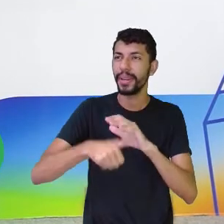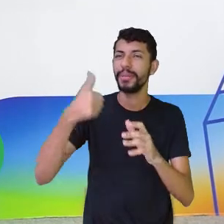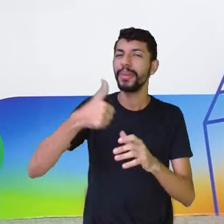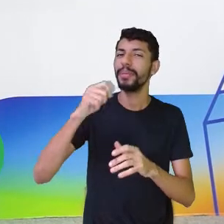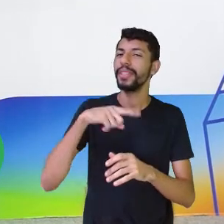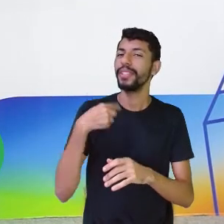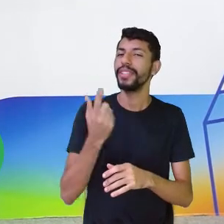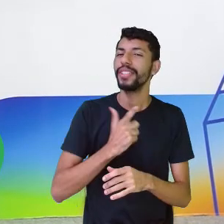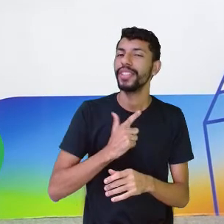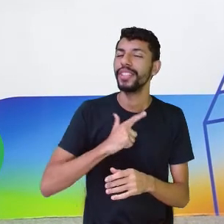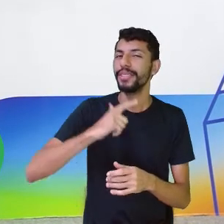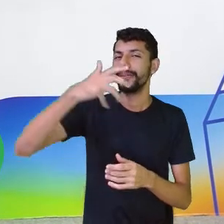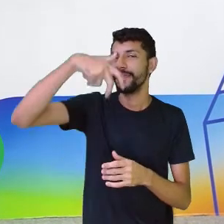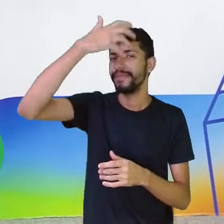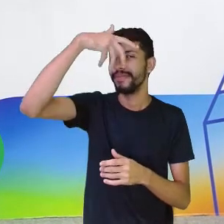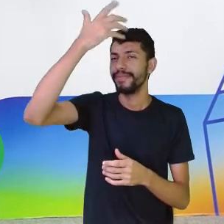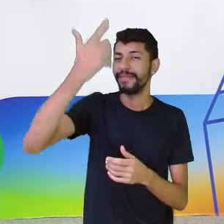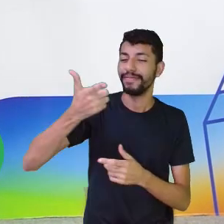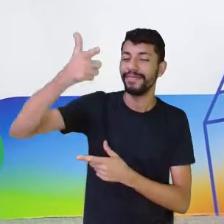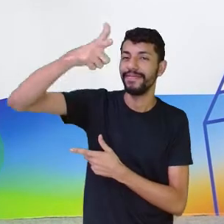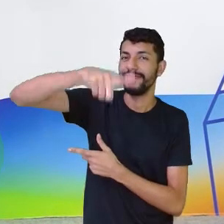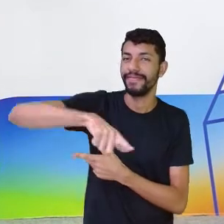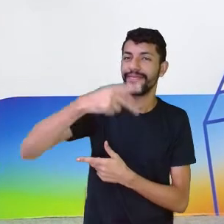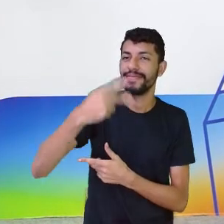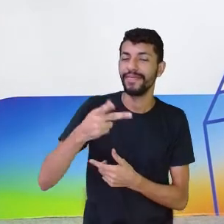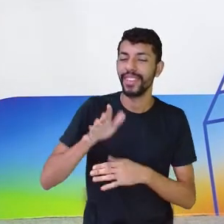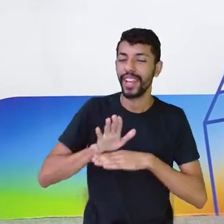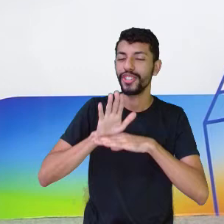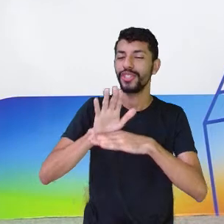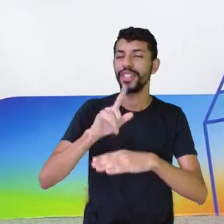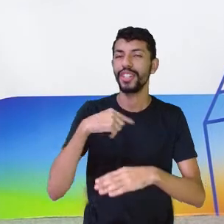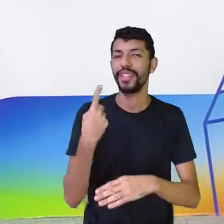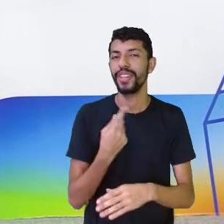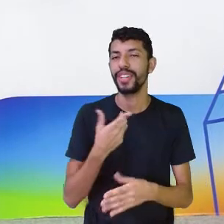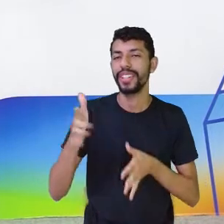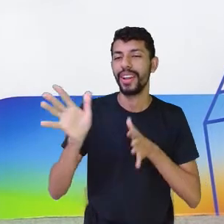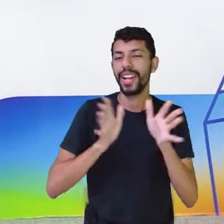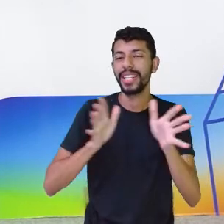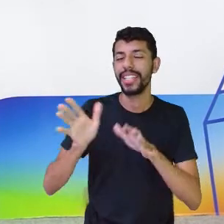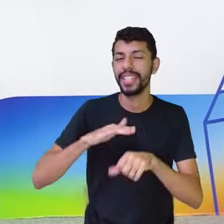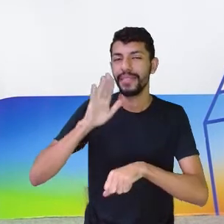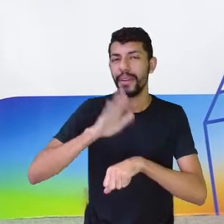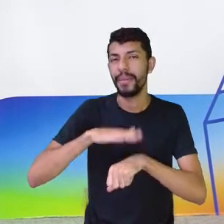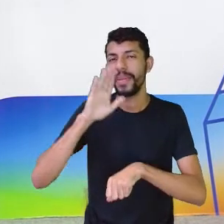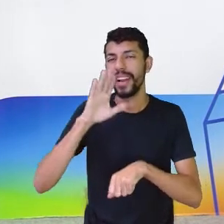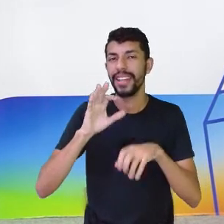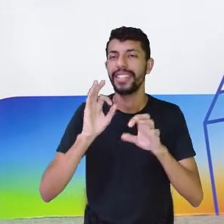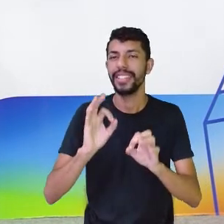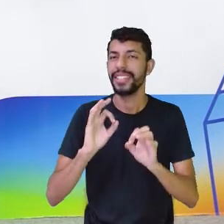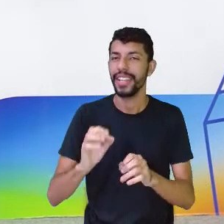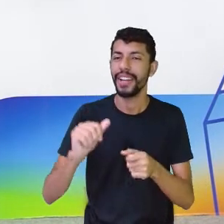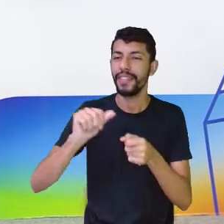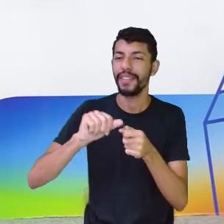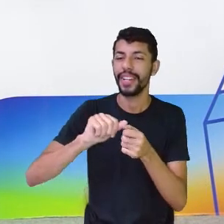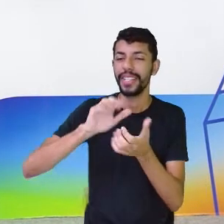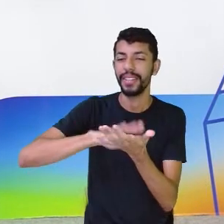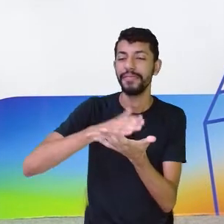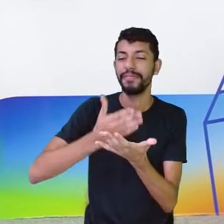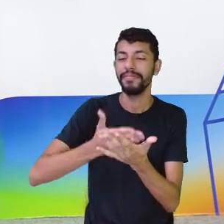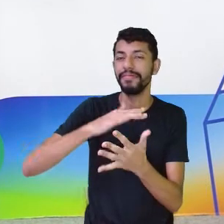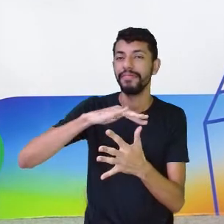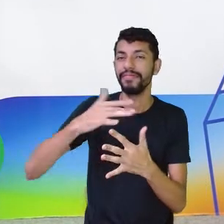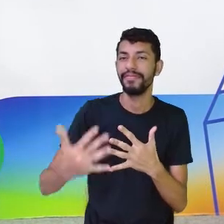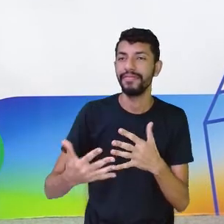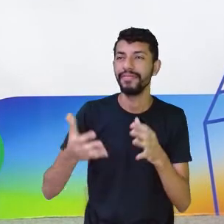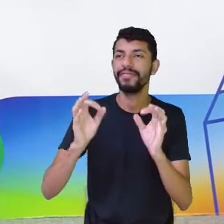temos Bruno, que está aqui mais uma vez tornando a nossa aula mais acessível, fazendo interpretação em Libras, vocês estão